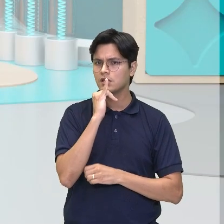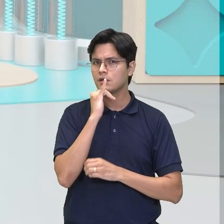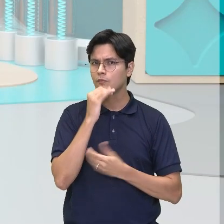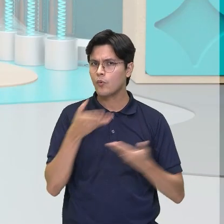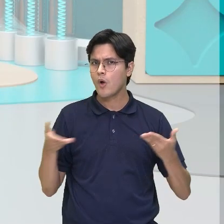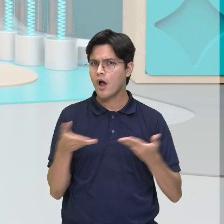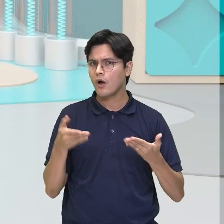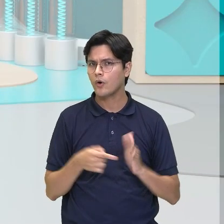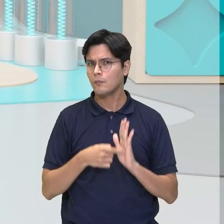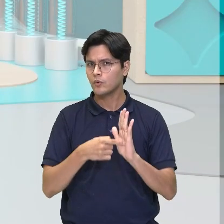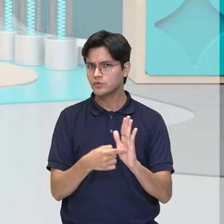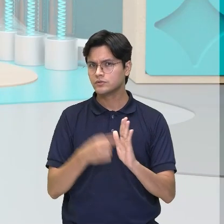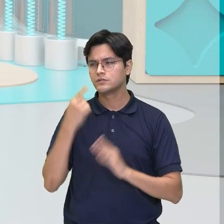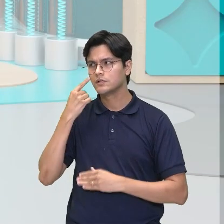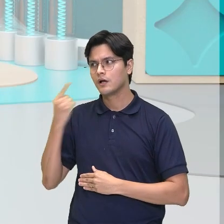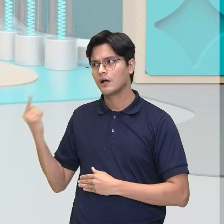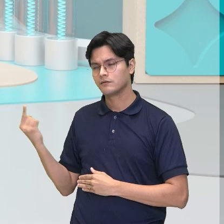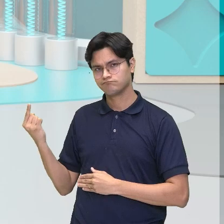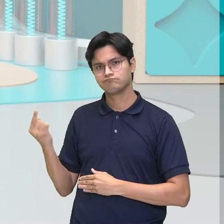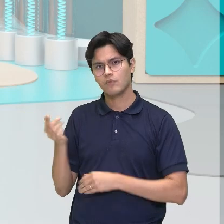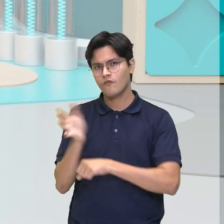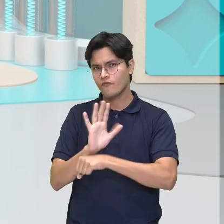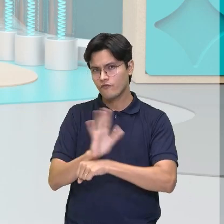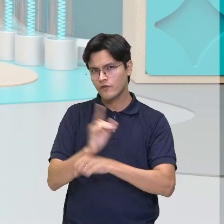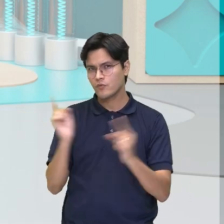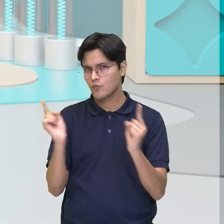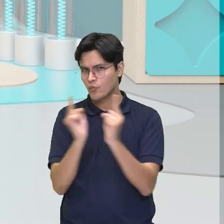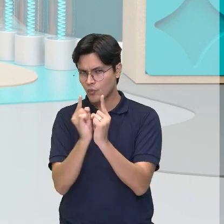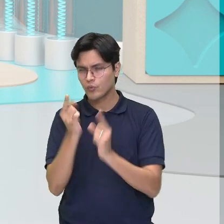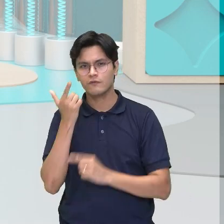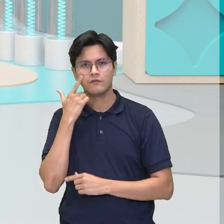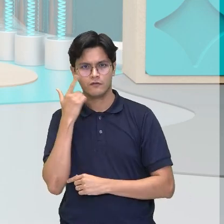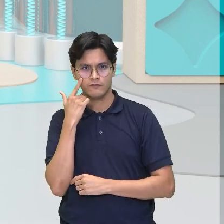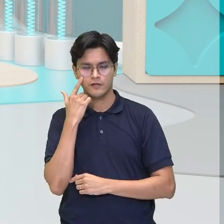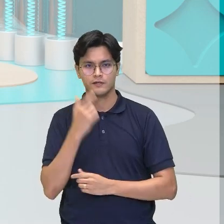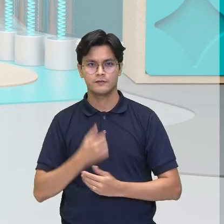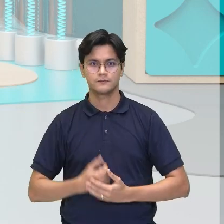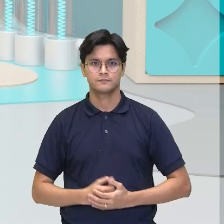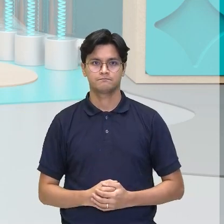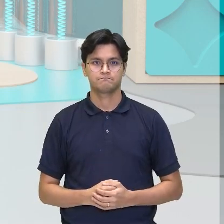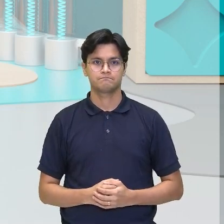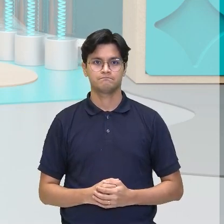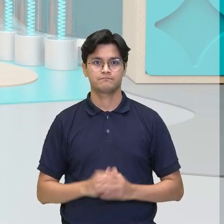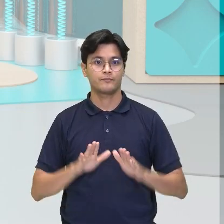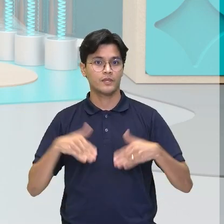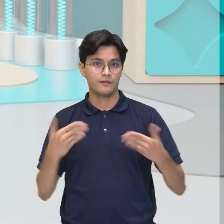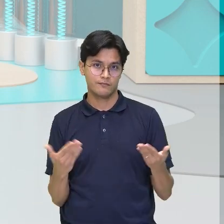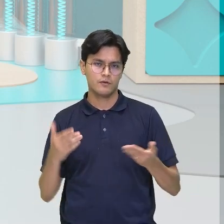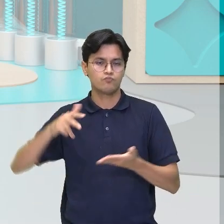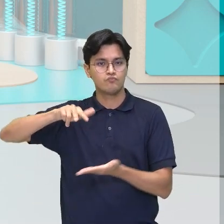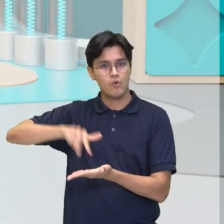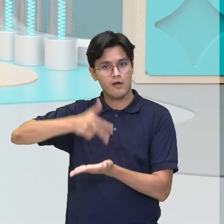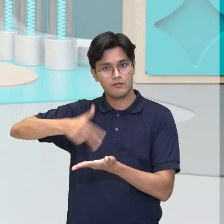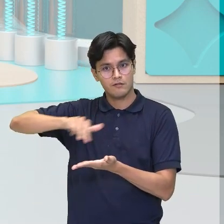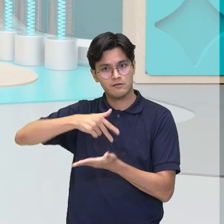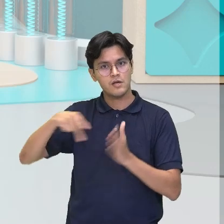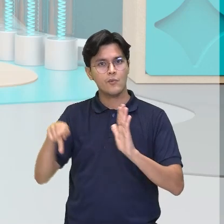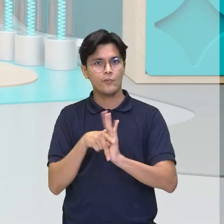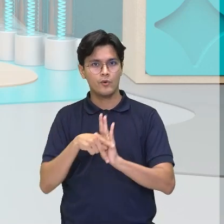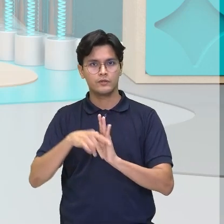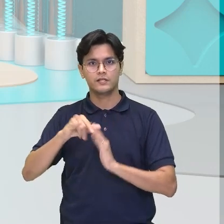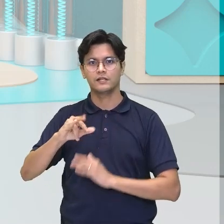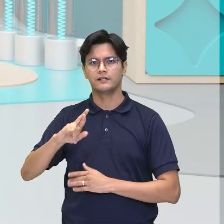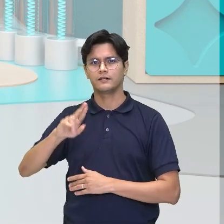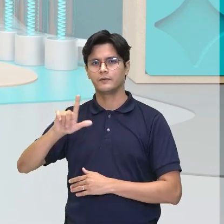dessa dança. Nós vamos ver um trecho apenas, tá bom? Então, vamos lá. Então, essa dança ela é da Irlanda e